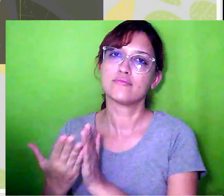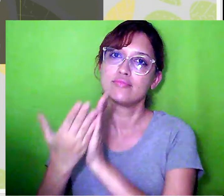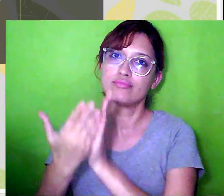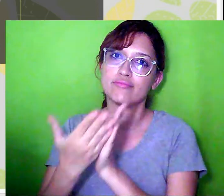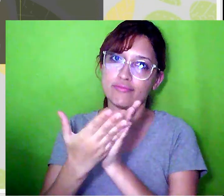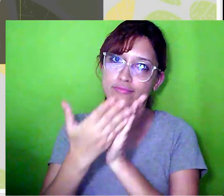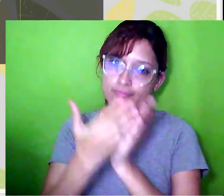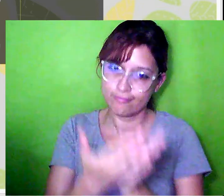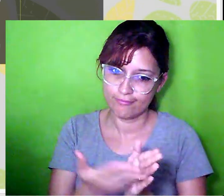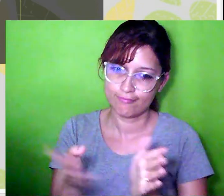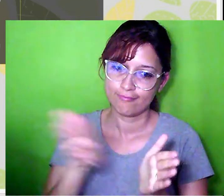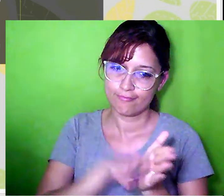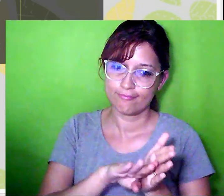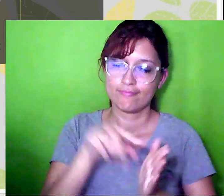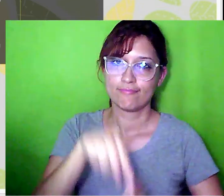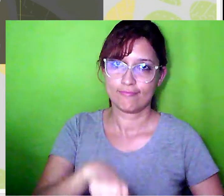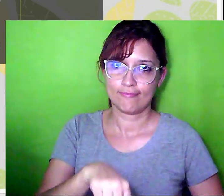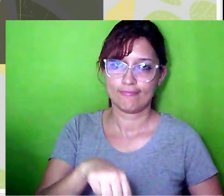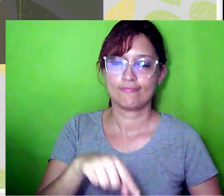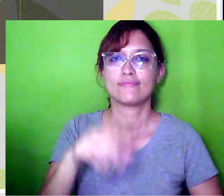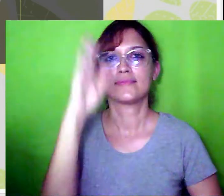os acontecimentos de